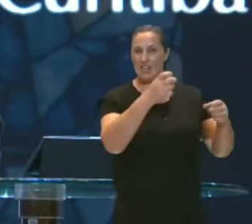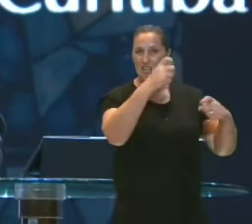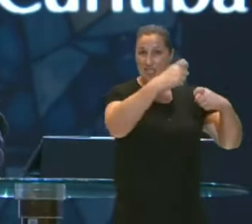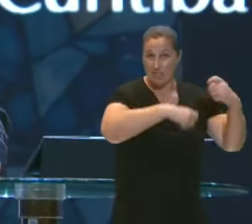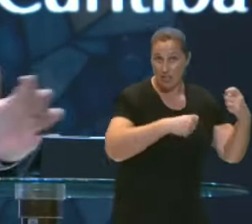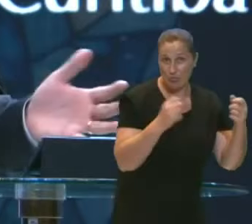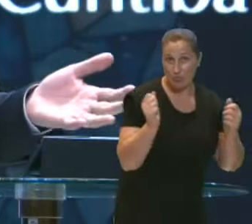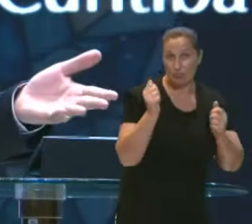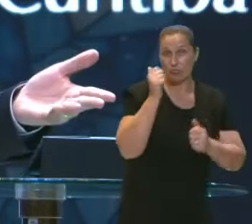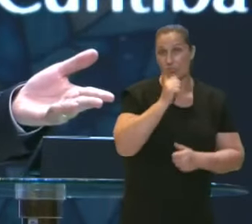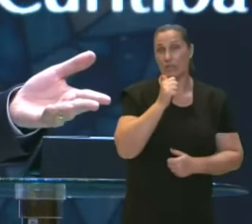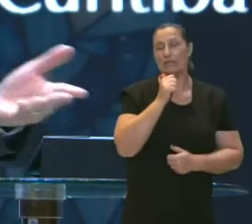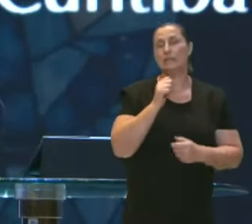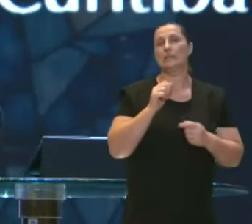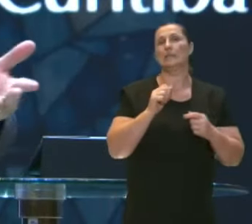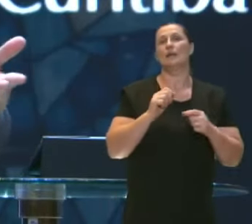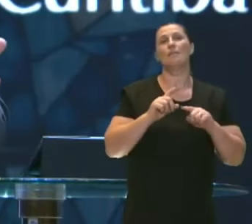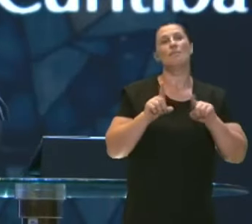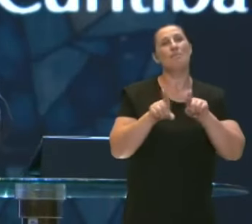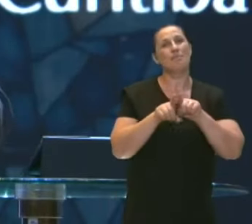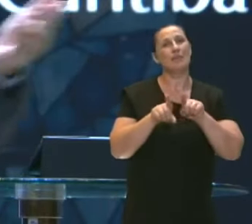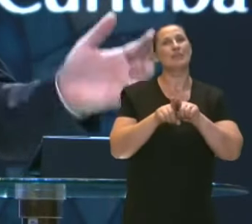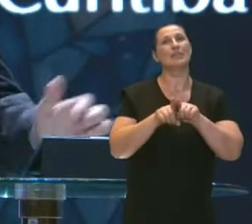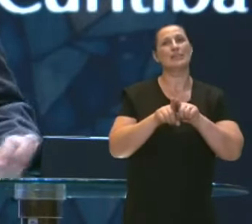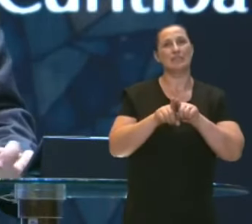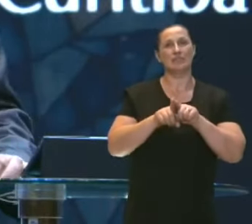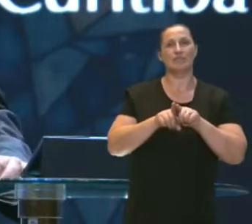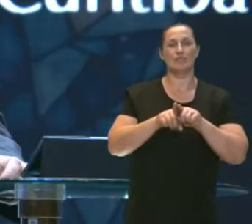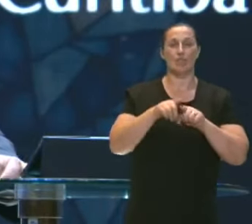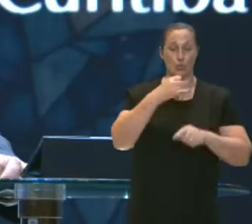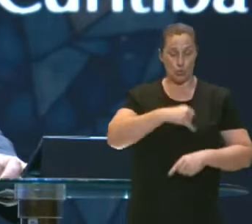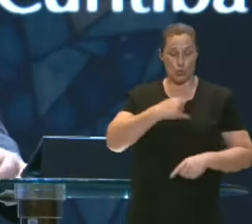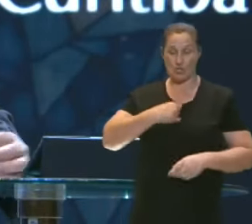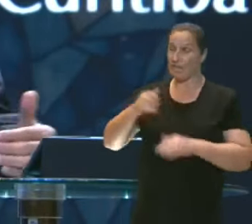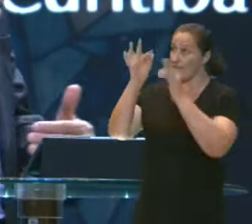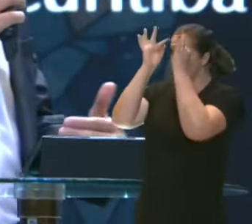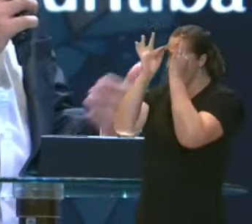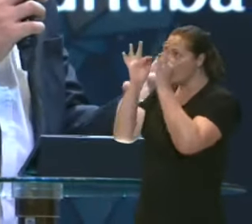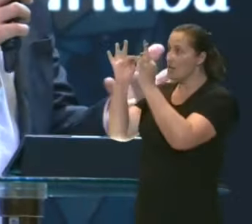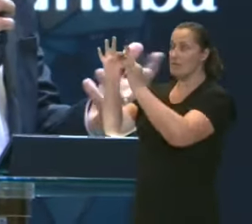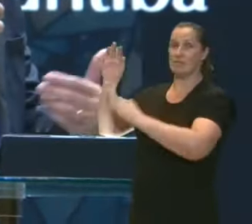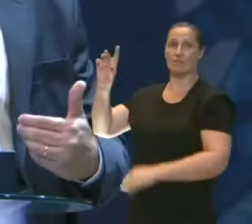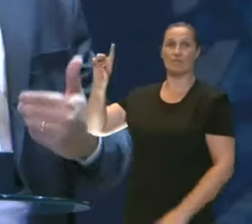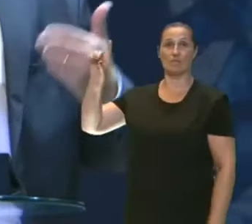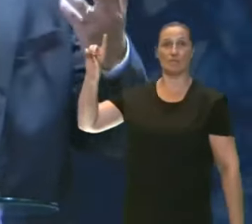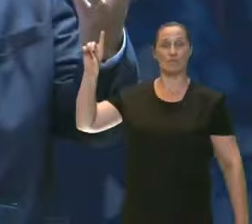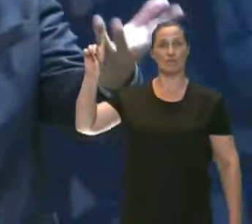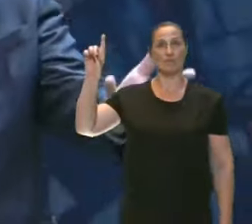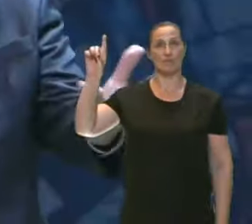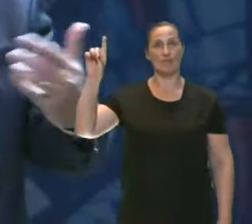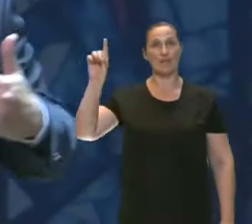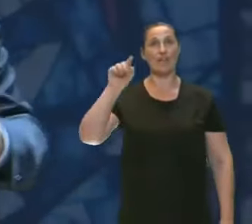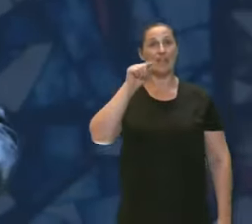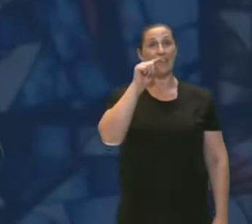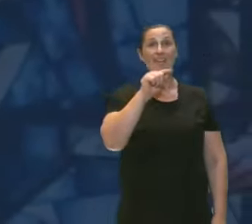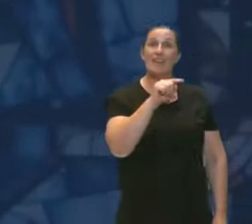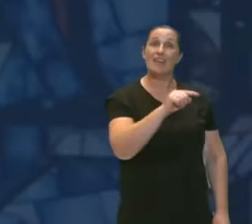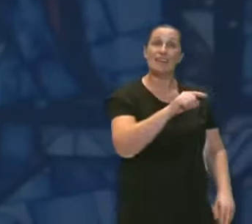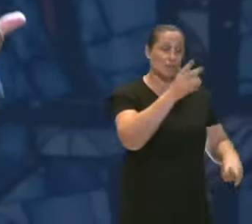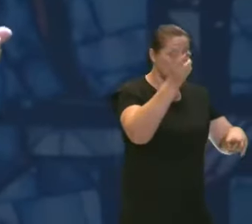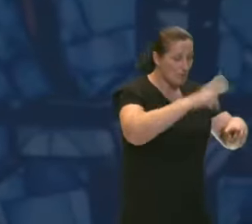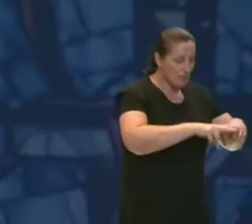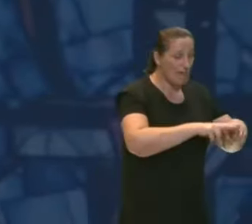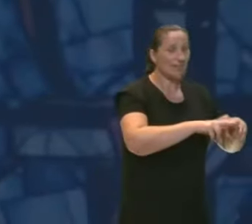Ser aquele que abençoa a vida das pessoas que estão no cárcere. E a Bíblia vai dizer que ele tratava bem, que ele tinha uma